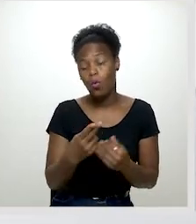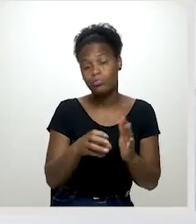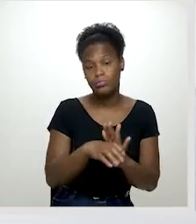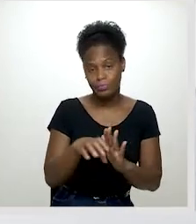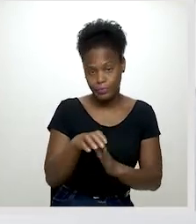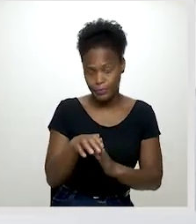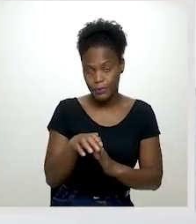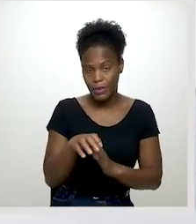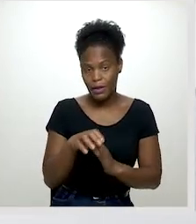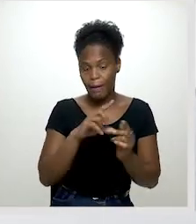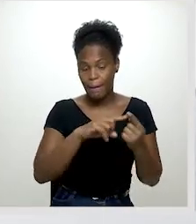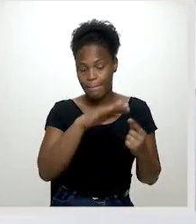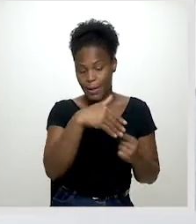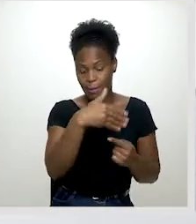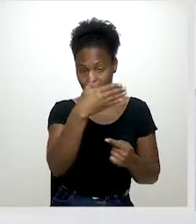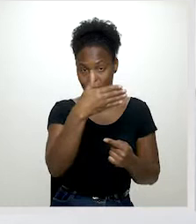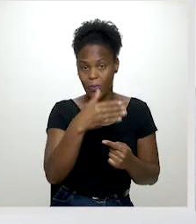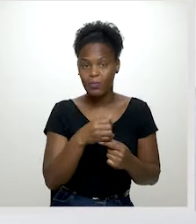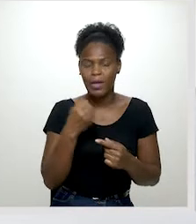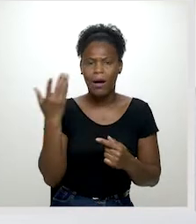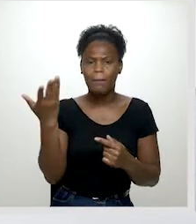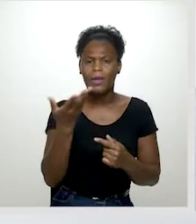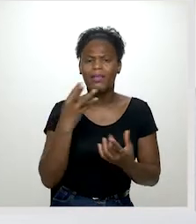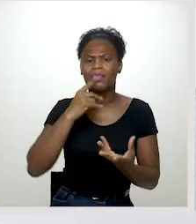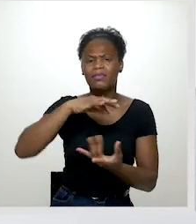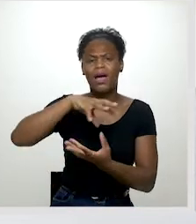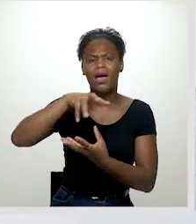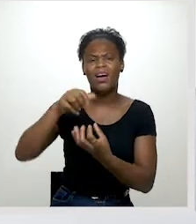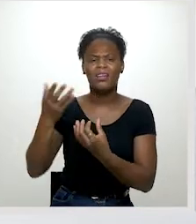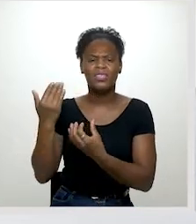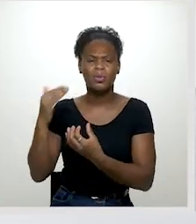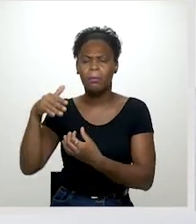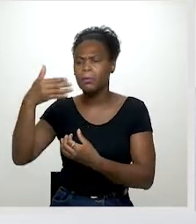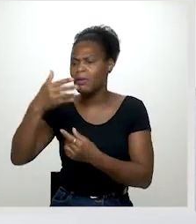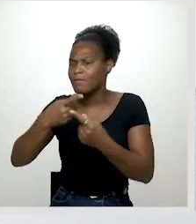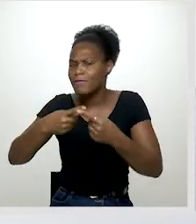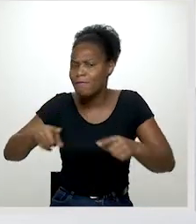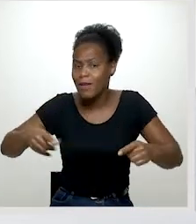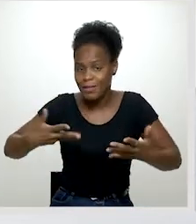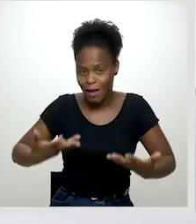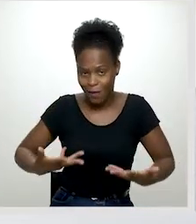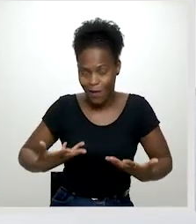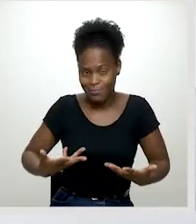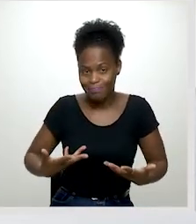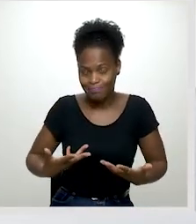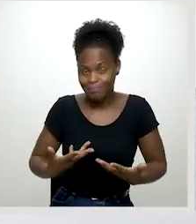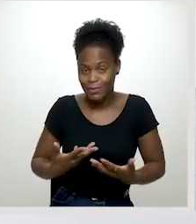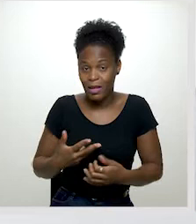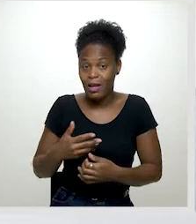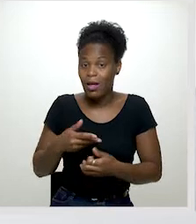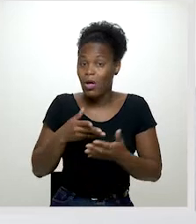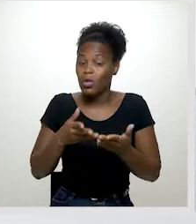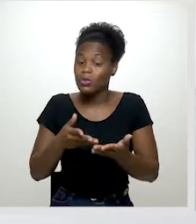primeiro, o ambiente da Terra primitiva seria muito diferente da atual, favorecendo a ocorrência de uma